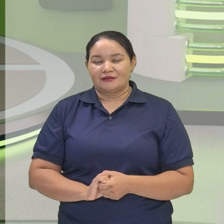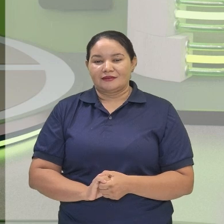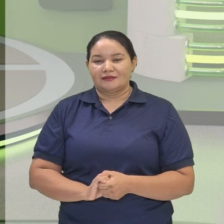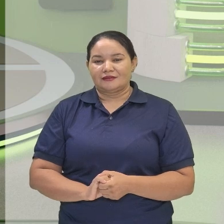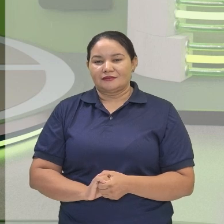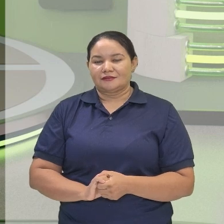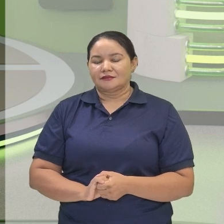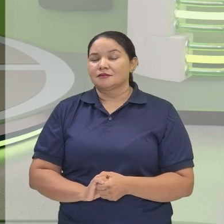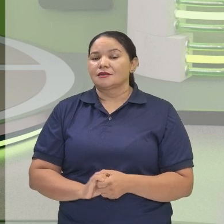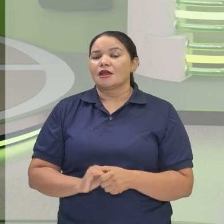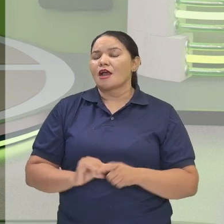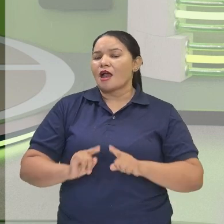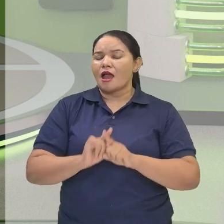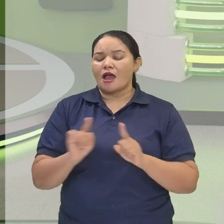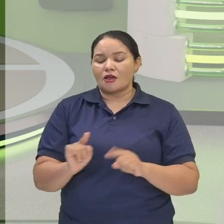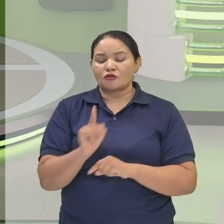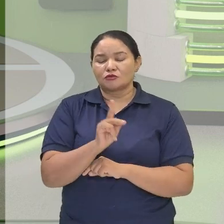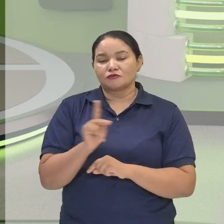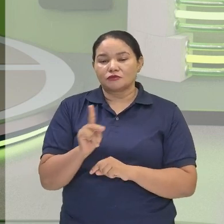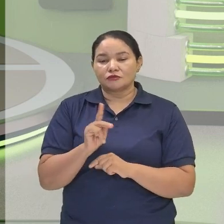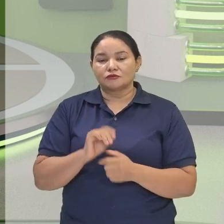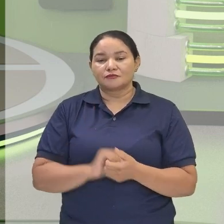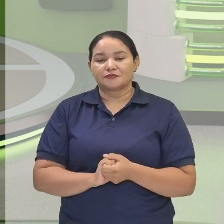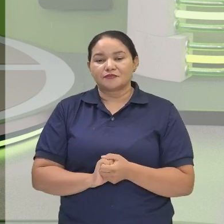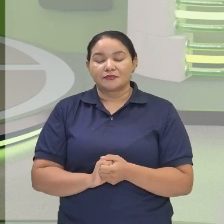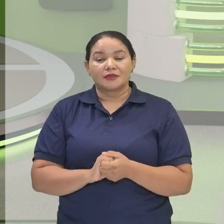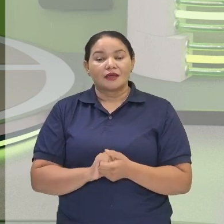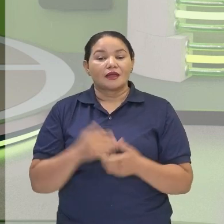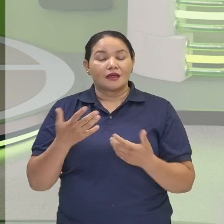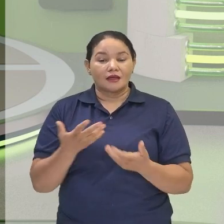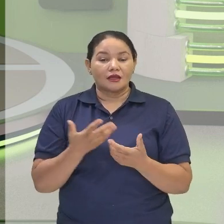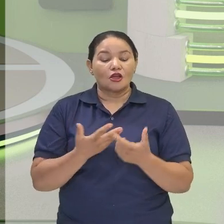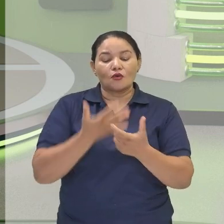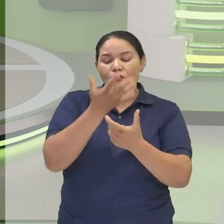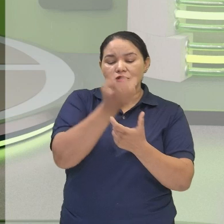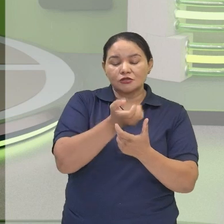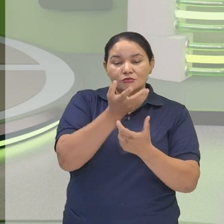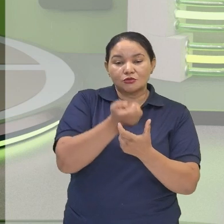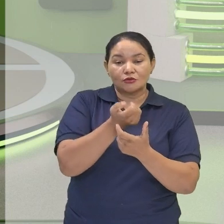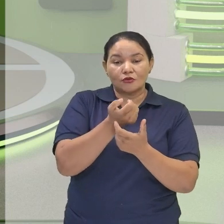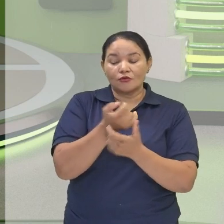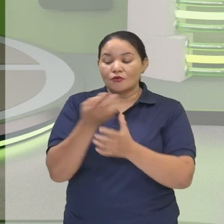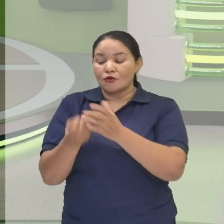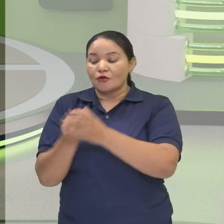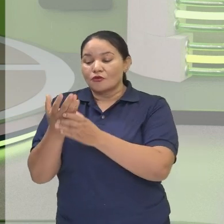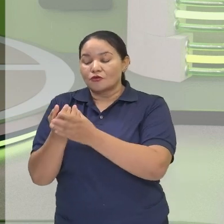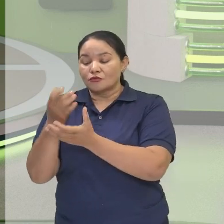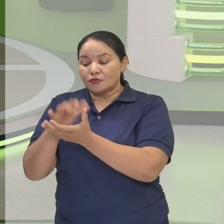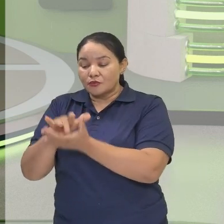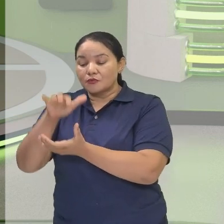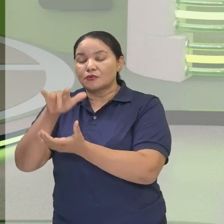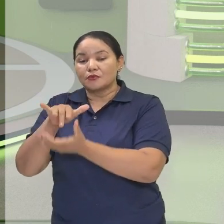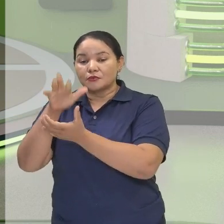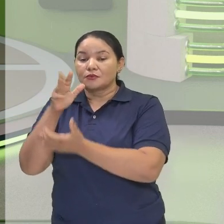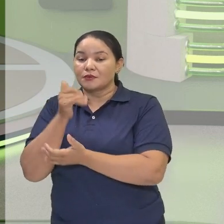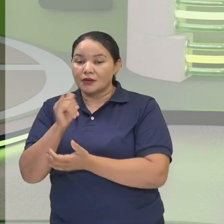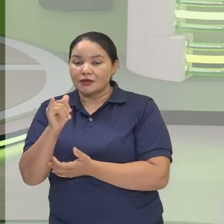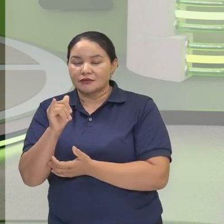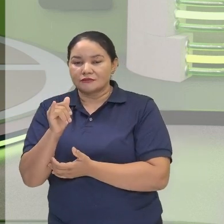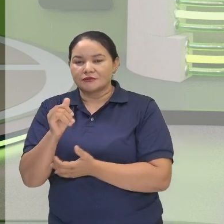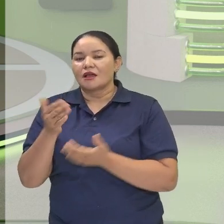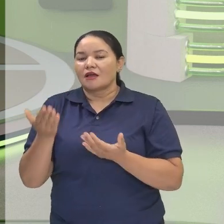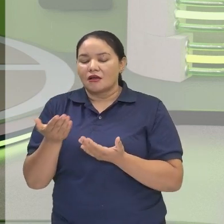Professor, qual a diferença entre um receptor e um gerador elétrico? Ah, muito bem. Agora nós vamos colocar qual